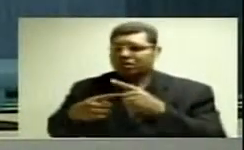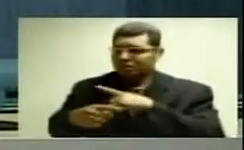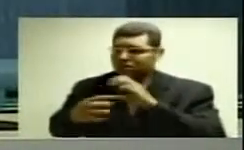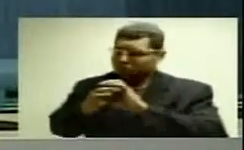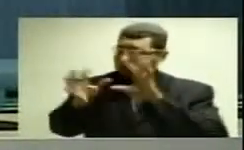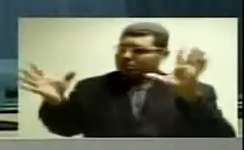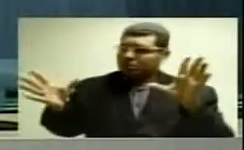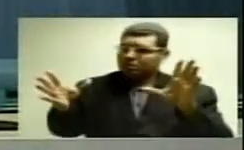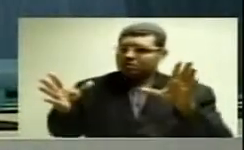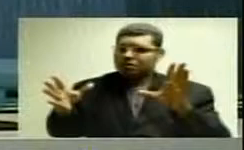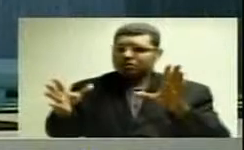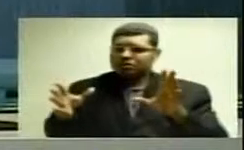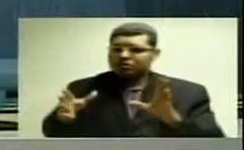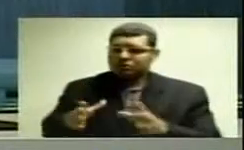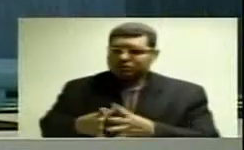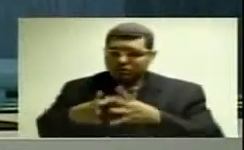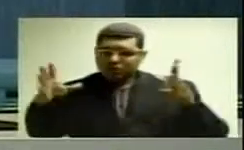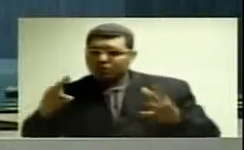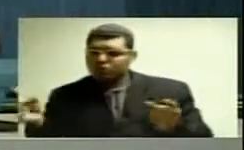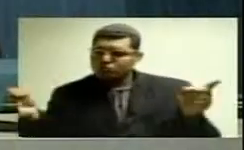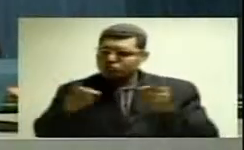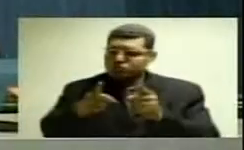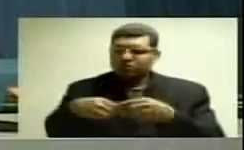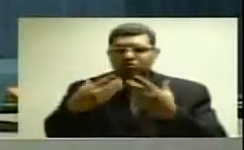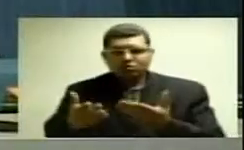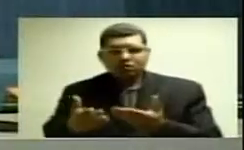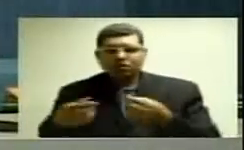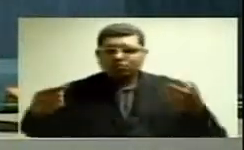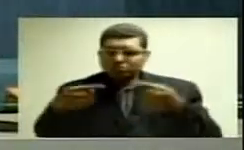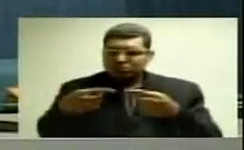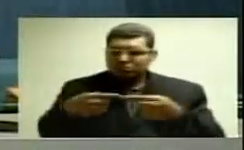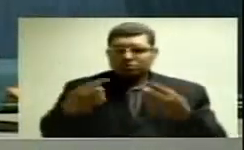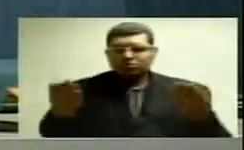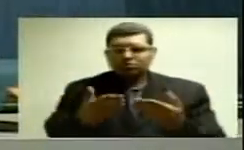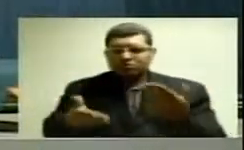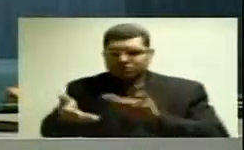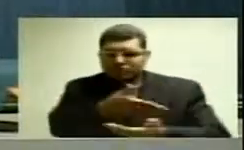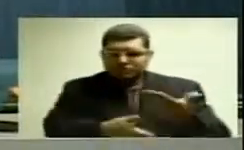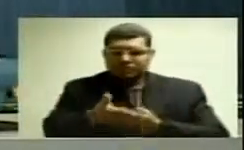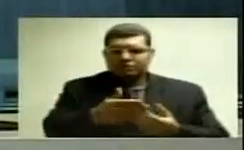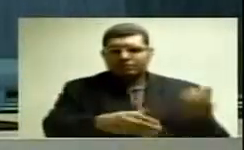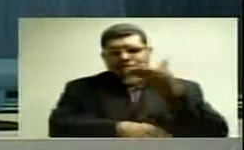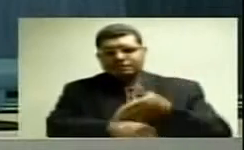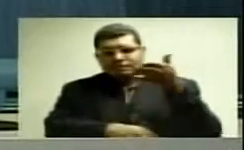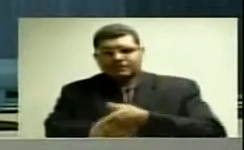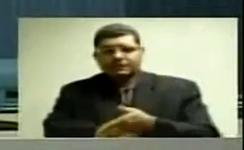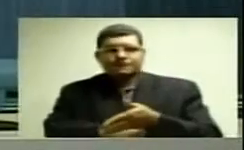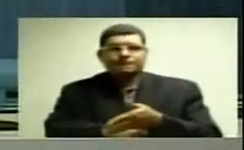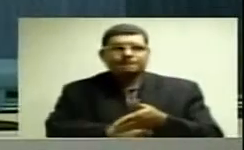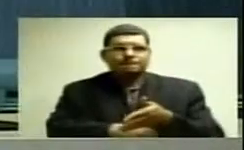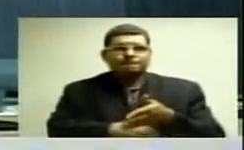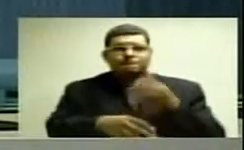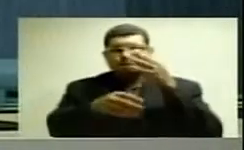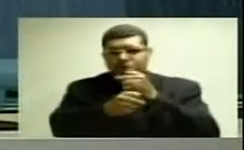tem liberdade absoluta para tomar as suas decisões em relação à aplicação dos